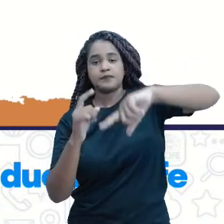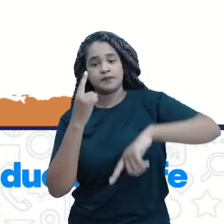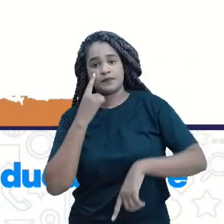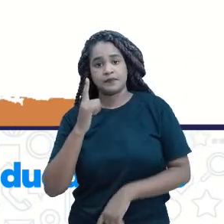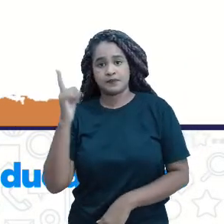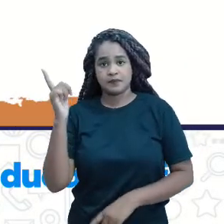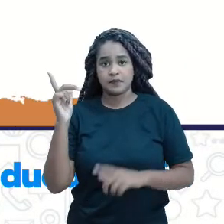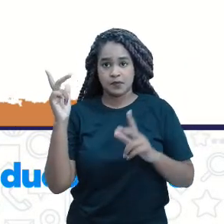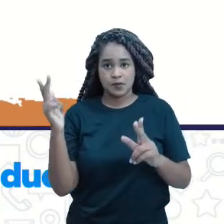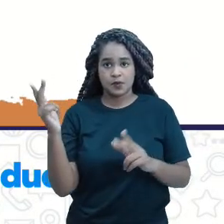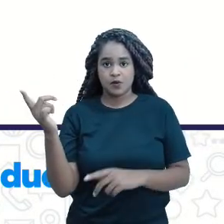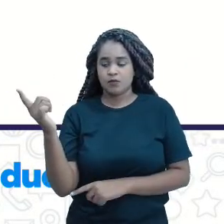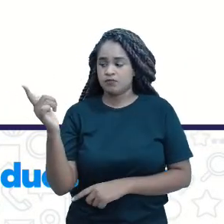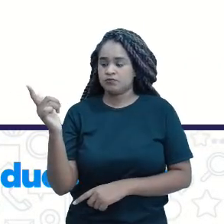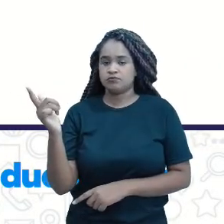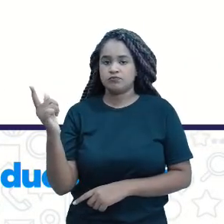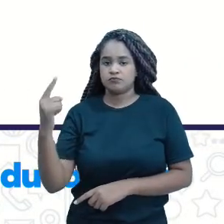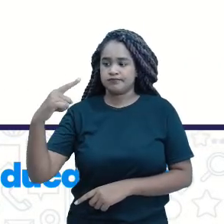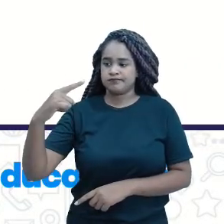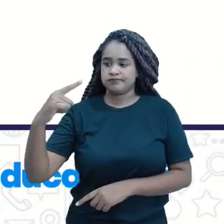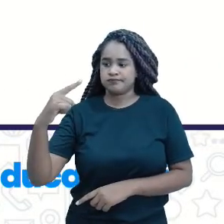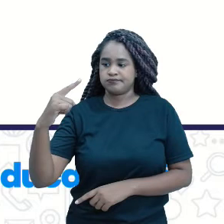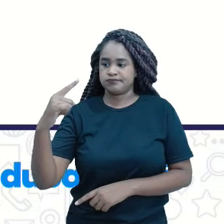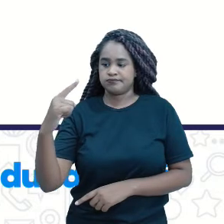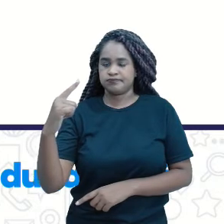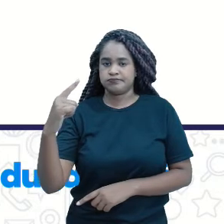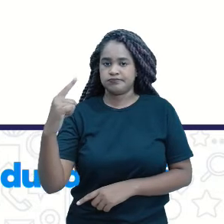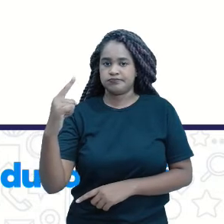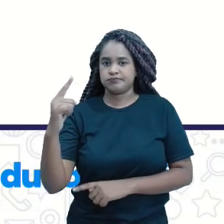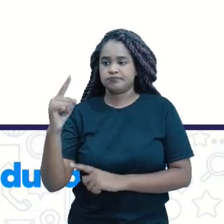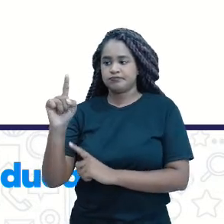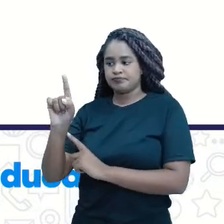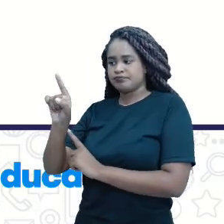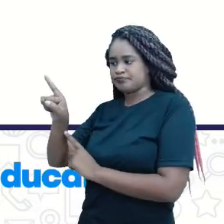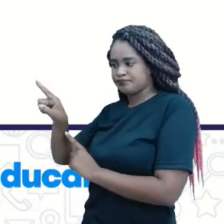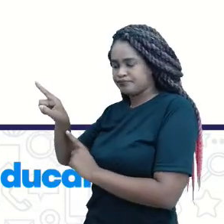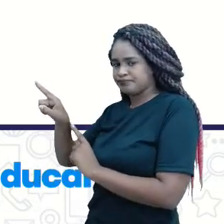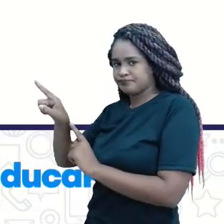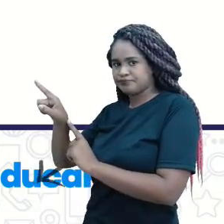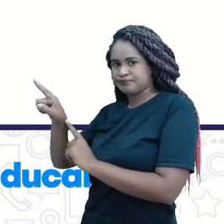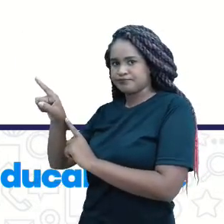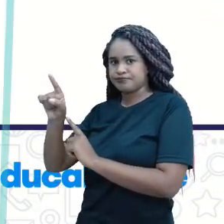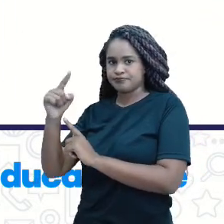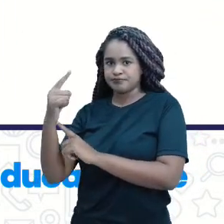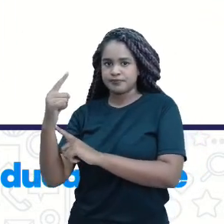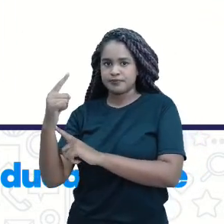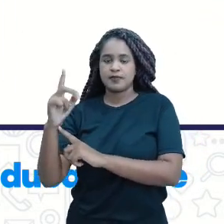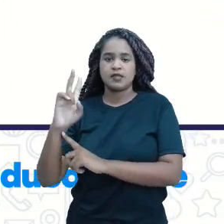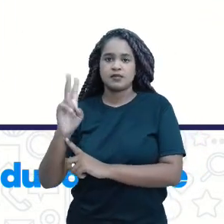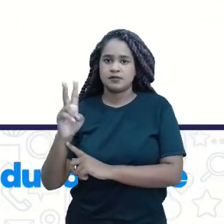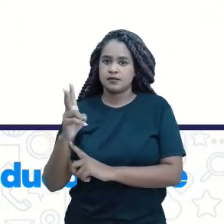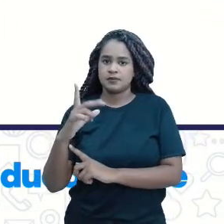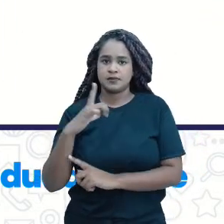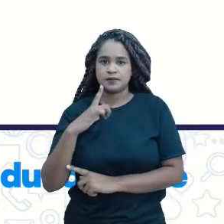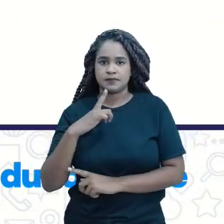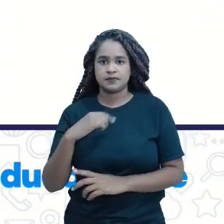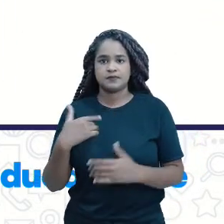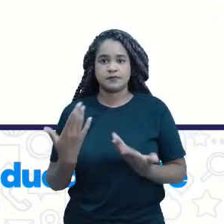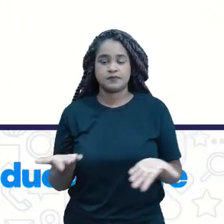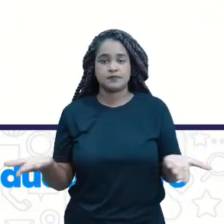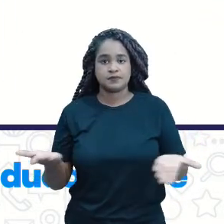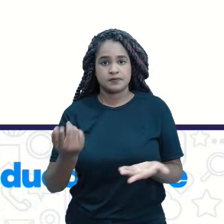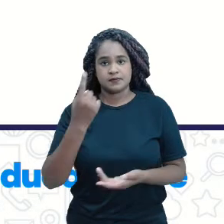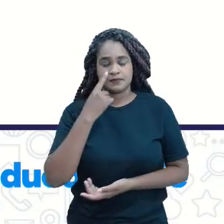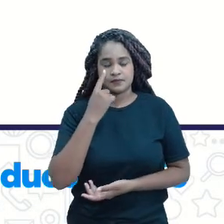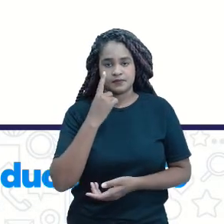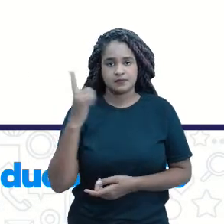lado, vai ter projeção também. E aí a ideia da sombra sendo a representação da projeção.